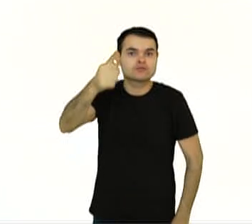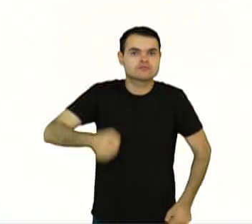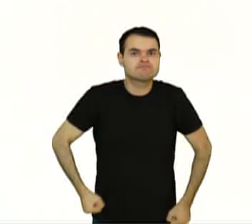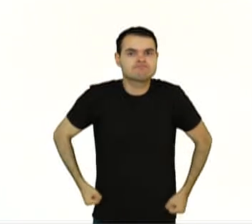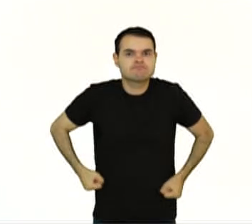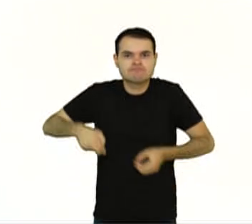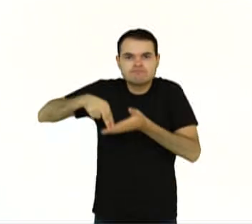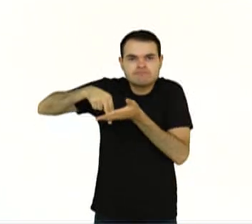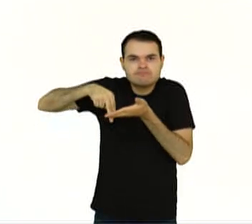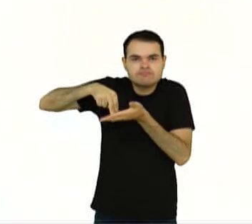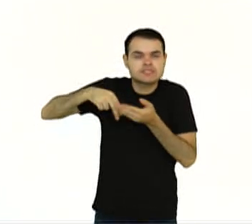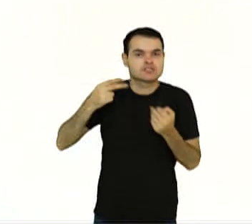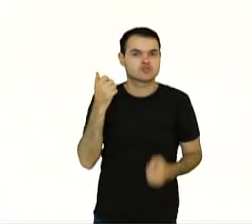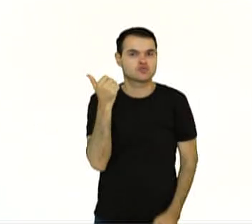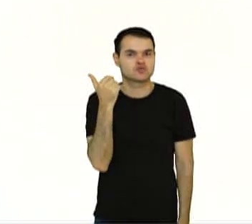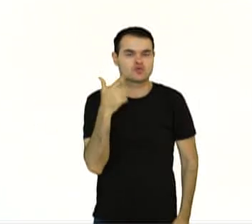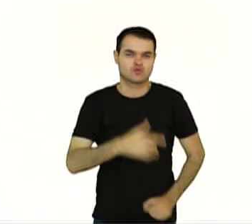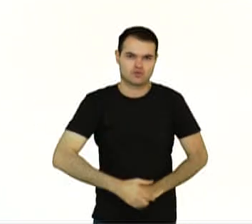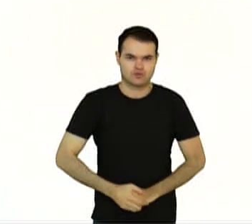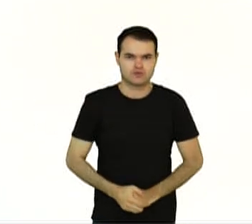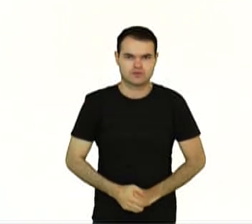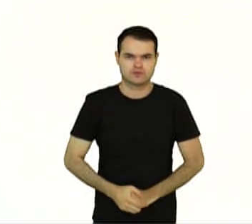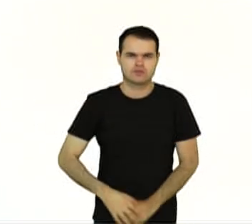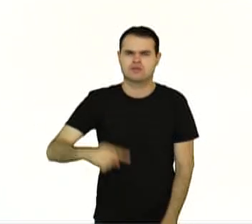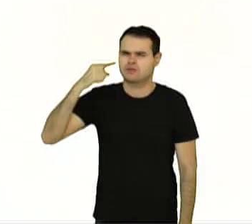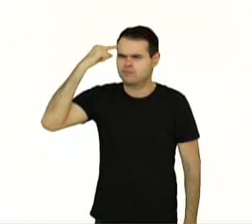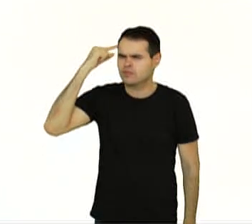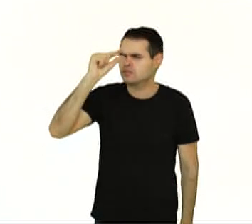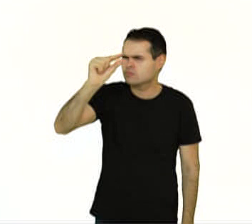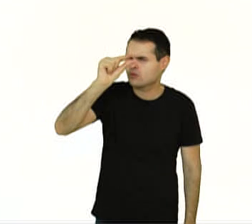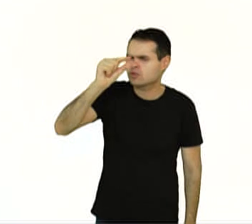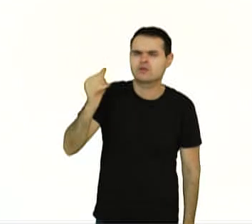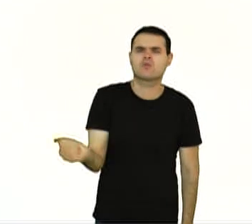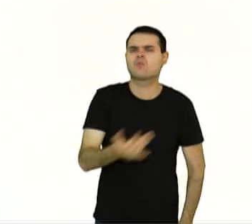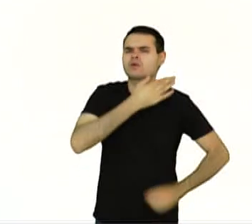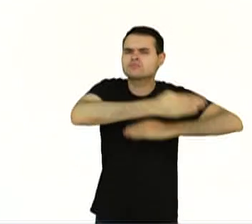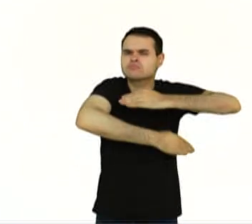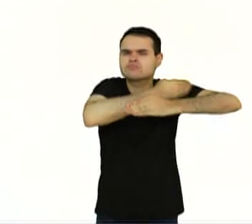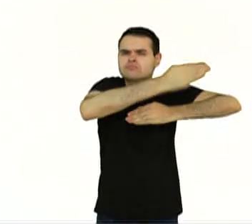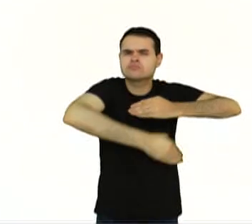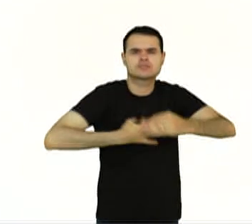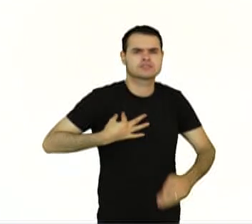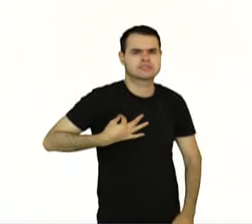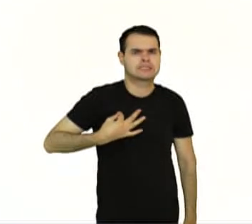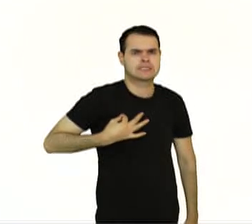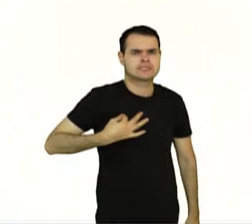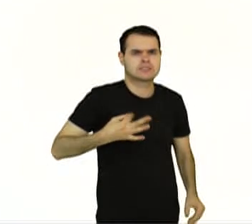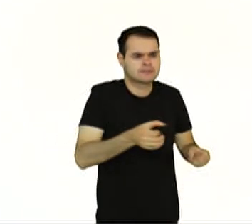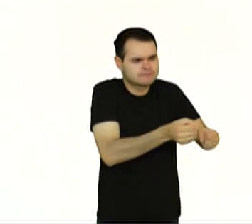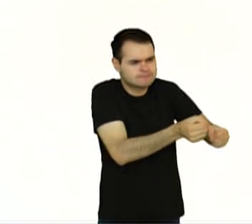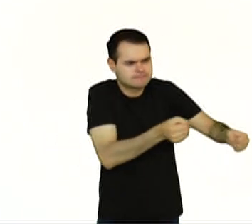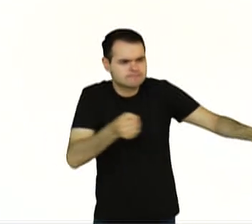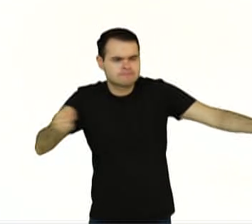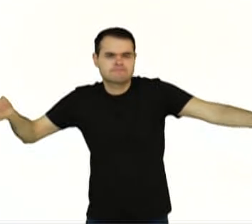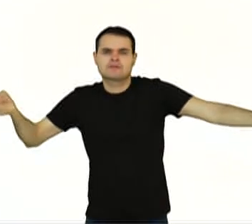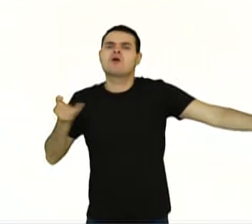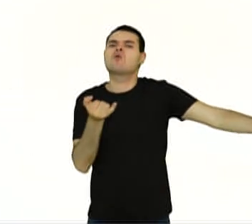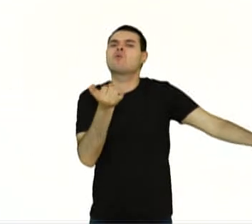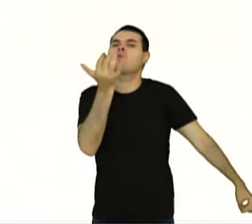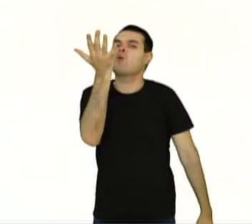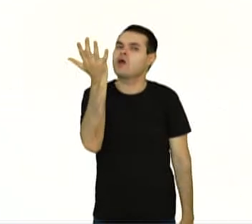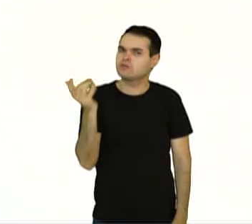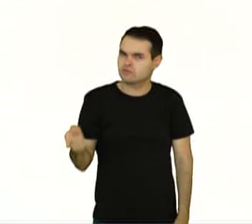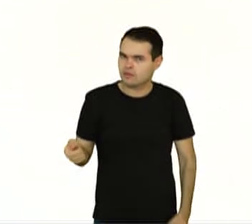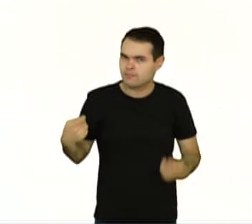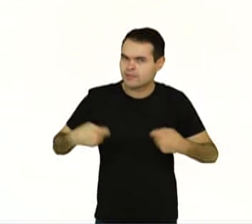bermudas. Então pensa um pouquinho, ó, de quantos metros de tecido a Maria vai precisar